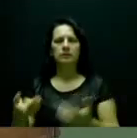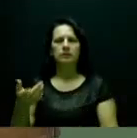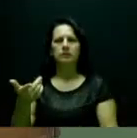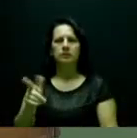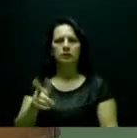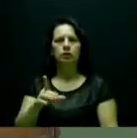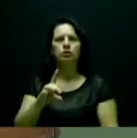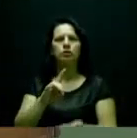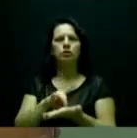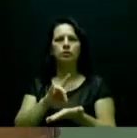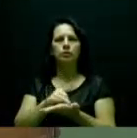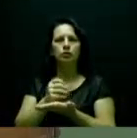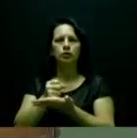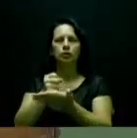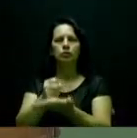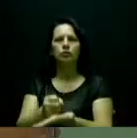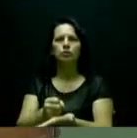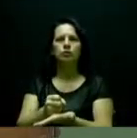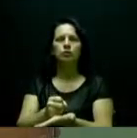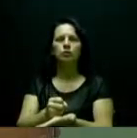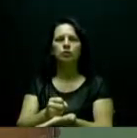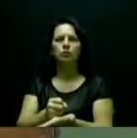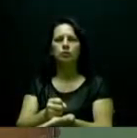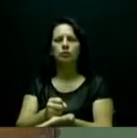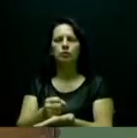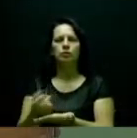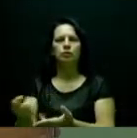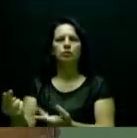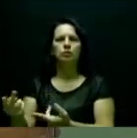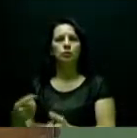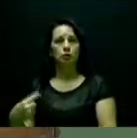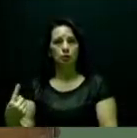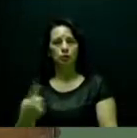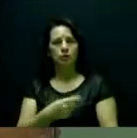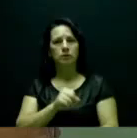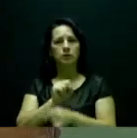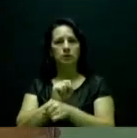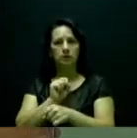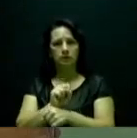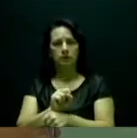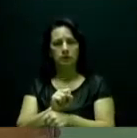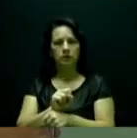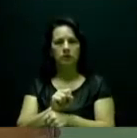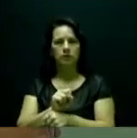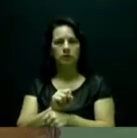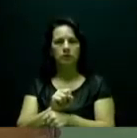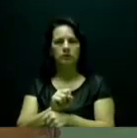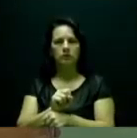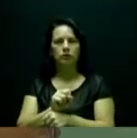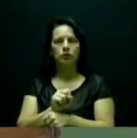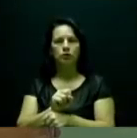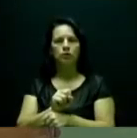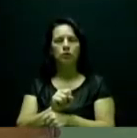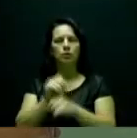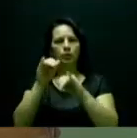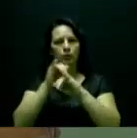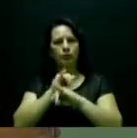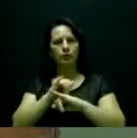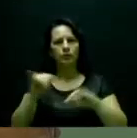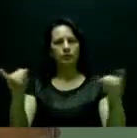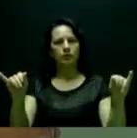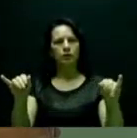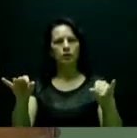ter realmente um apoio almejado como nós esperávamos. Por isso fica aqui o meu registro da